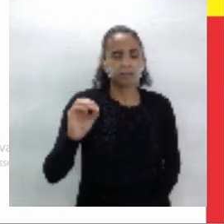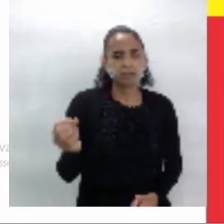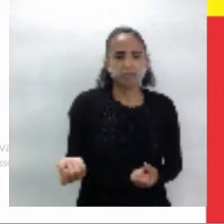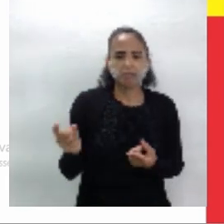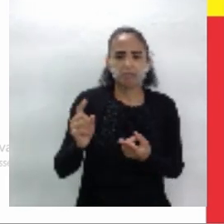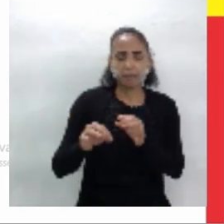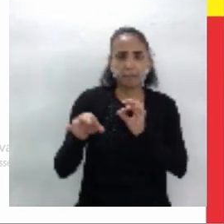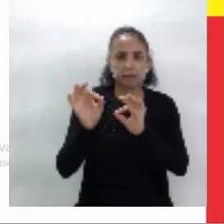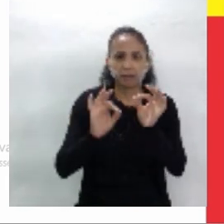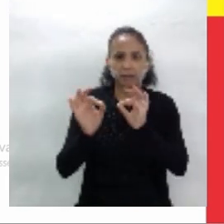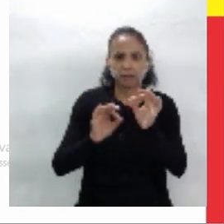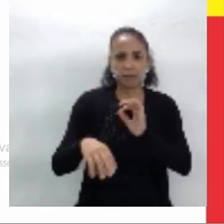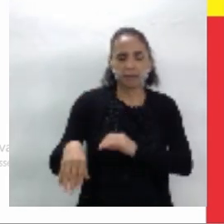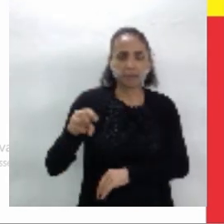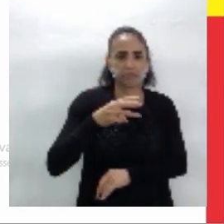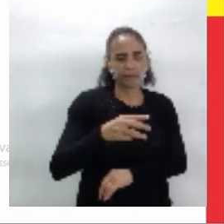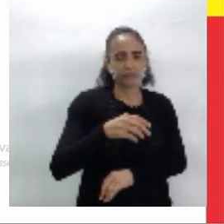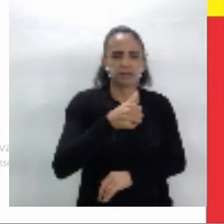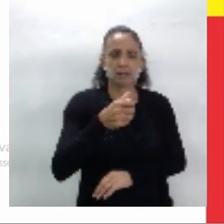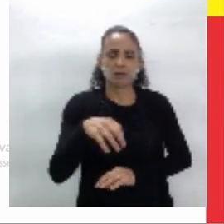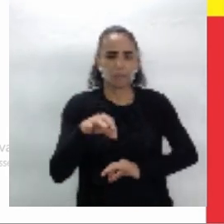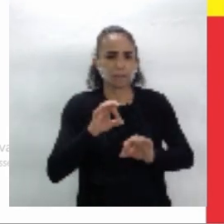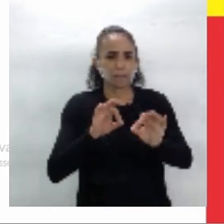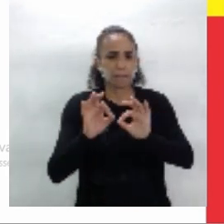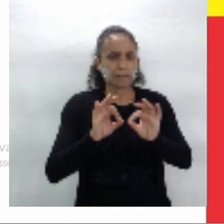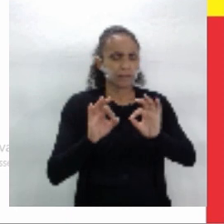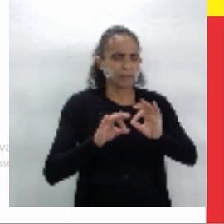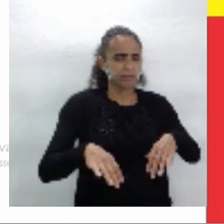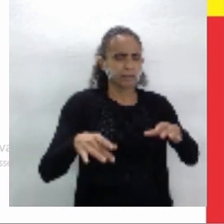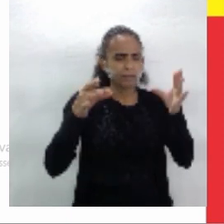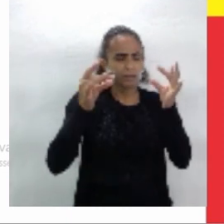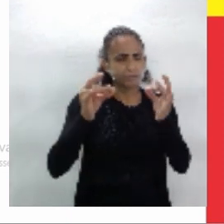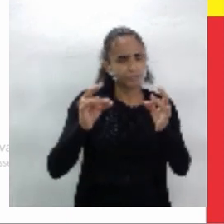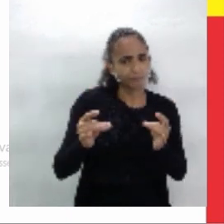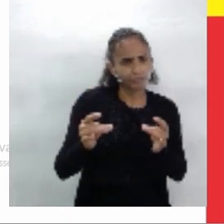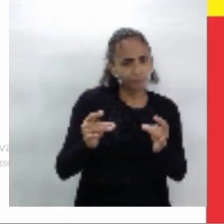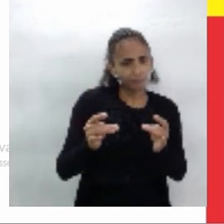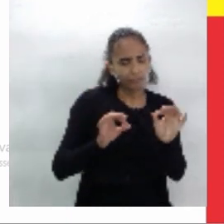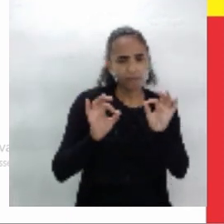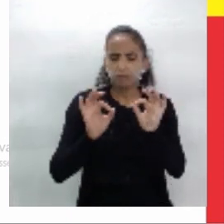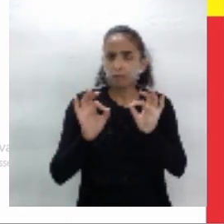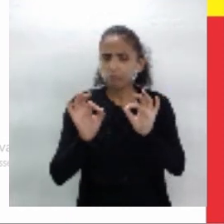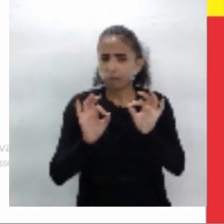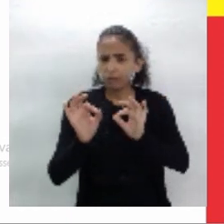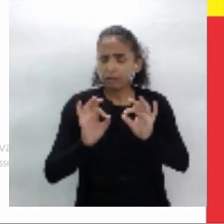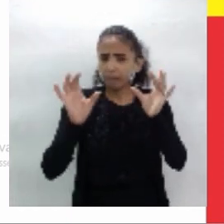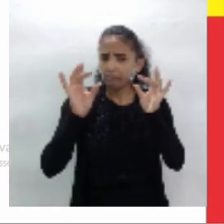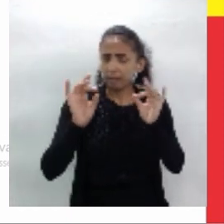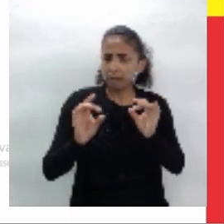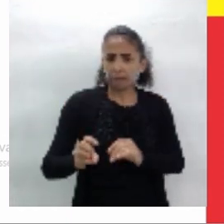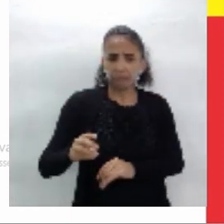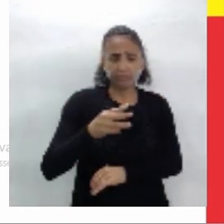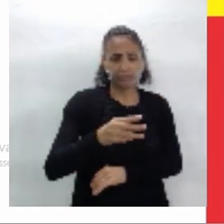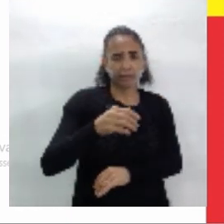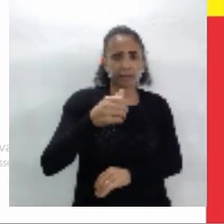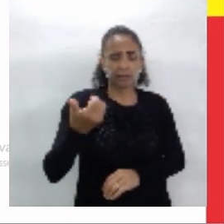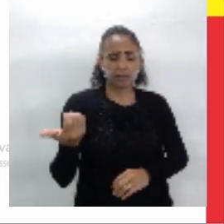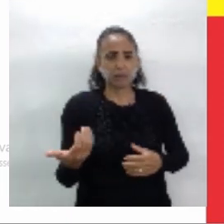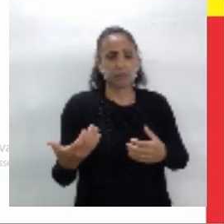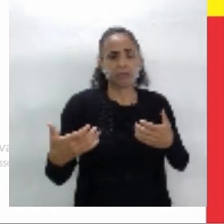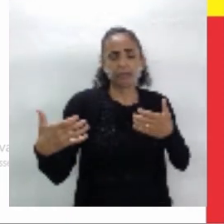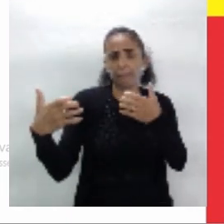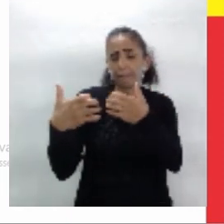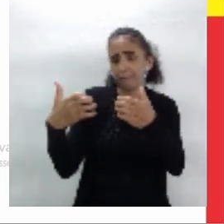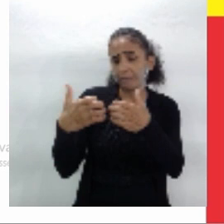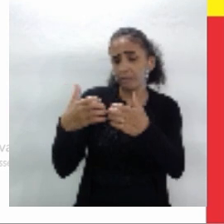milhões. Mas 31 milhões não está perto de 100 milhões. É só ter a ideia de 31. 31 está mais perto de 10